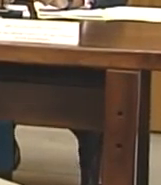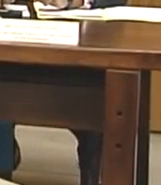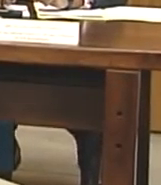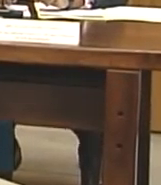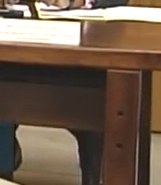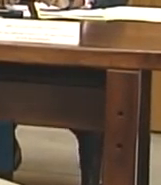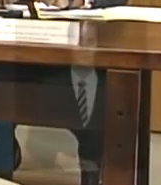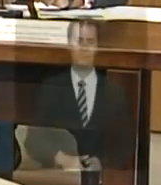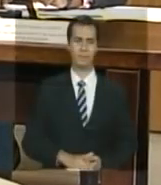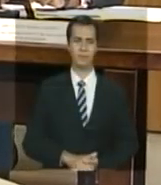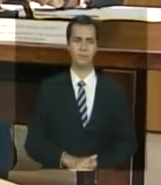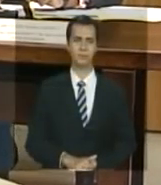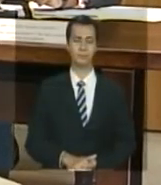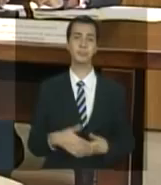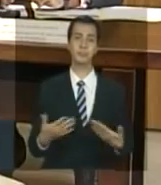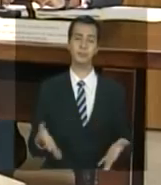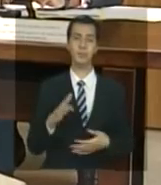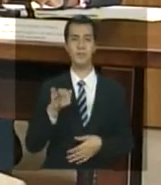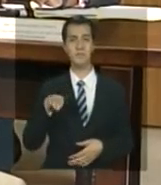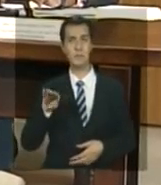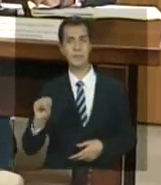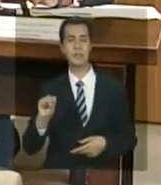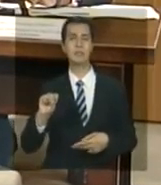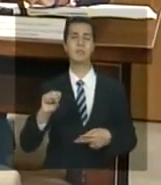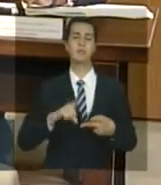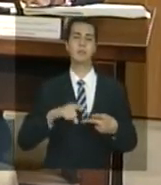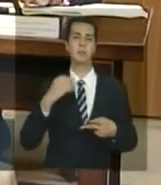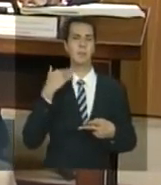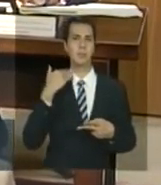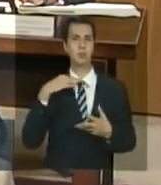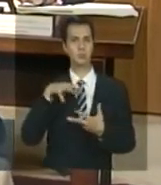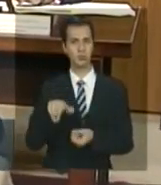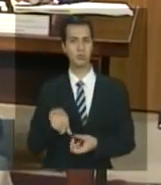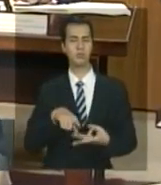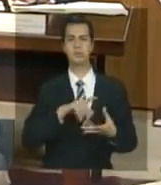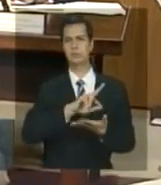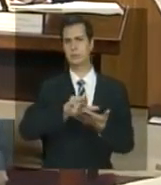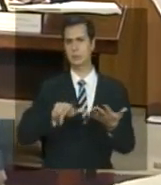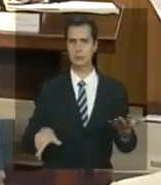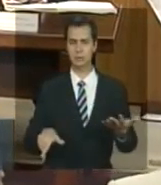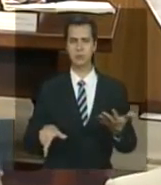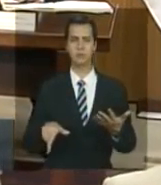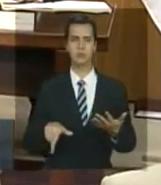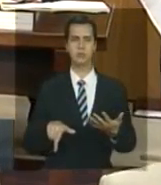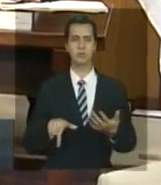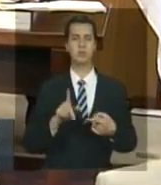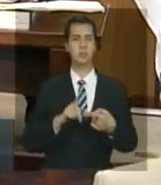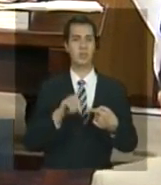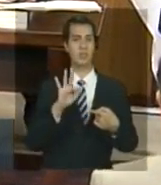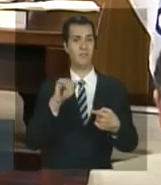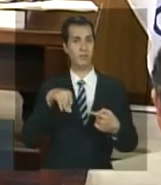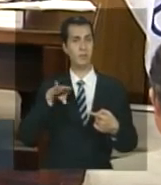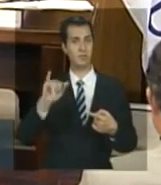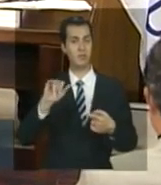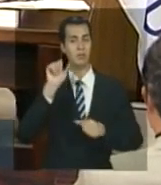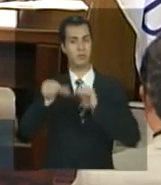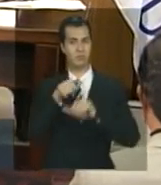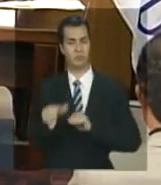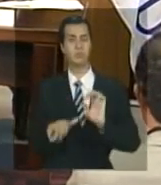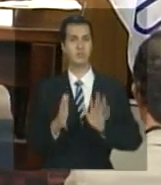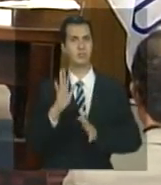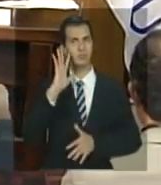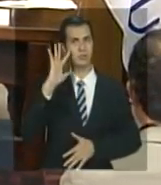Quanto à reforma das instituições, certamente o tema será abordado, né? A reforma do FMI foi decidida, enfim, mas ainda